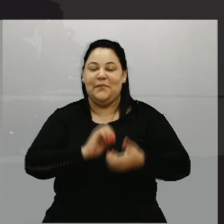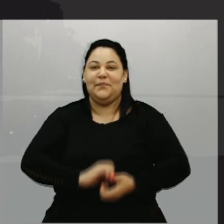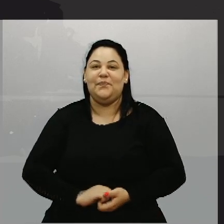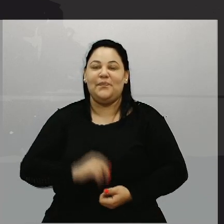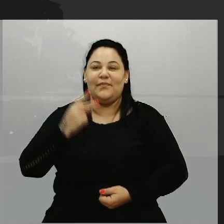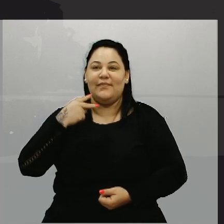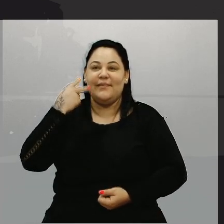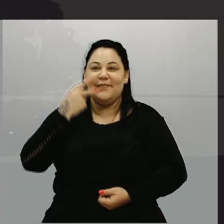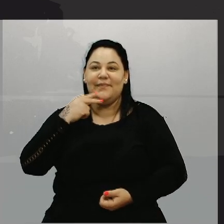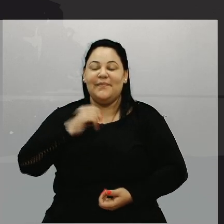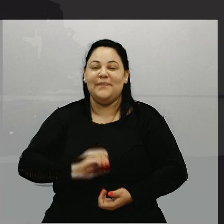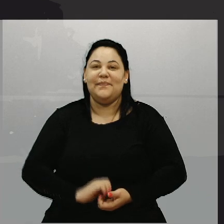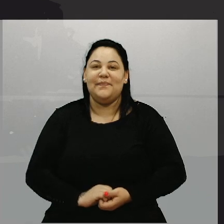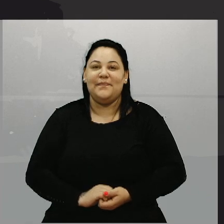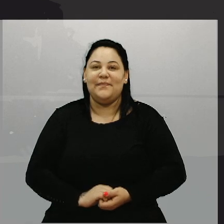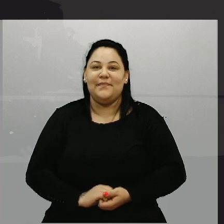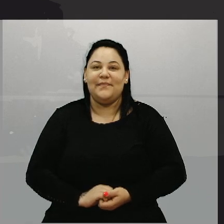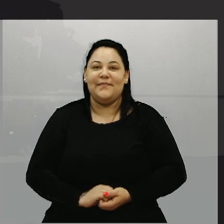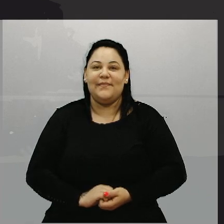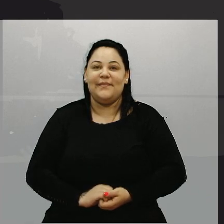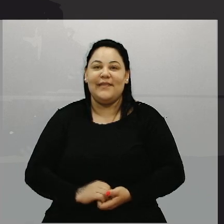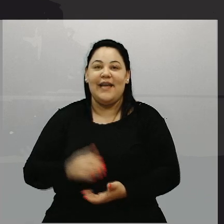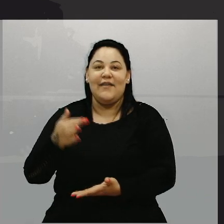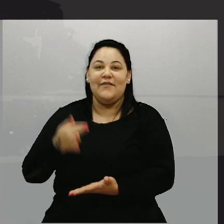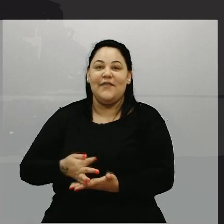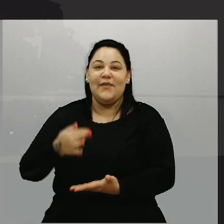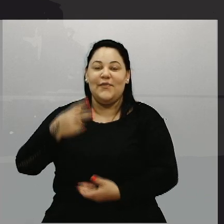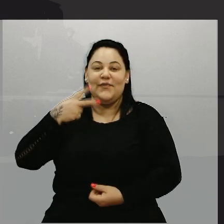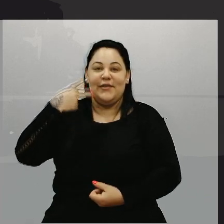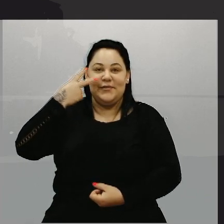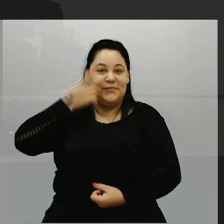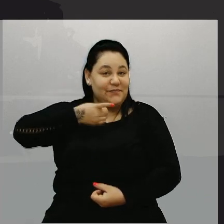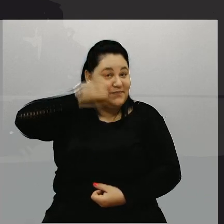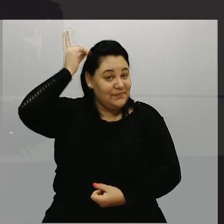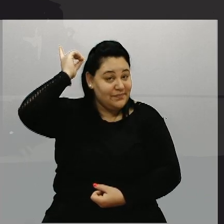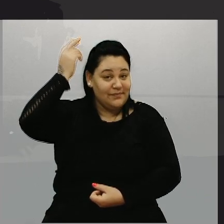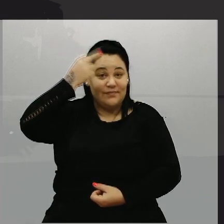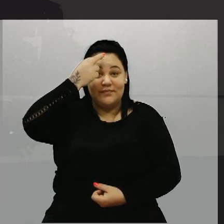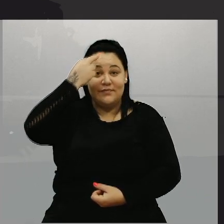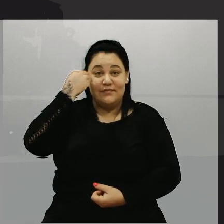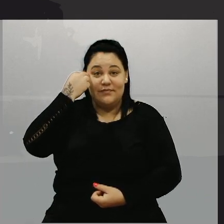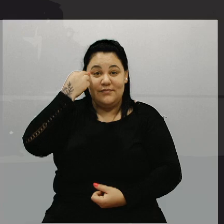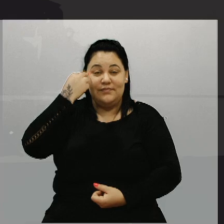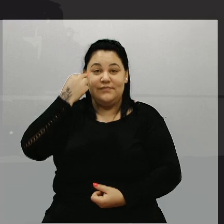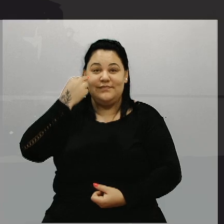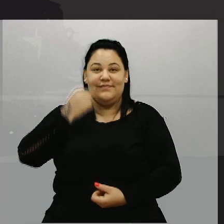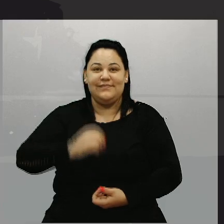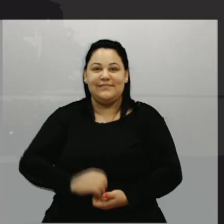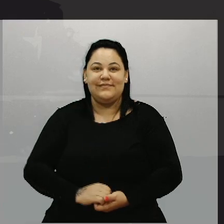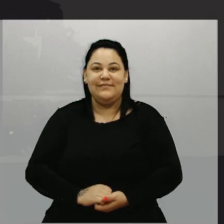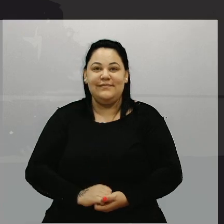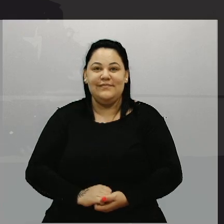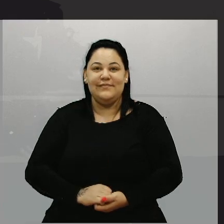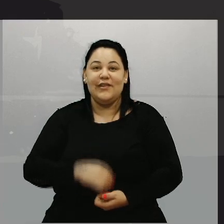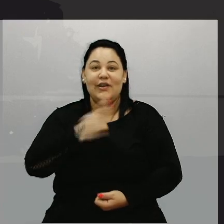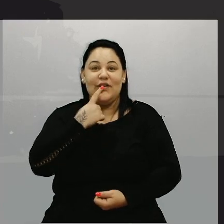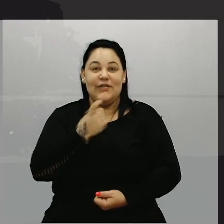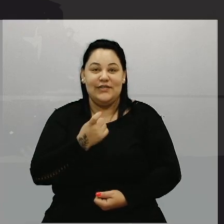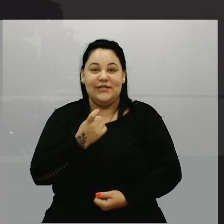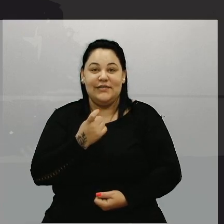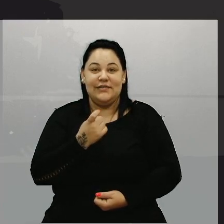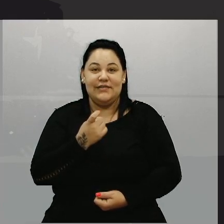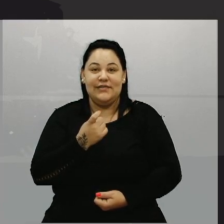vereadores, com ausência dos vereadores Lucas Dil, Rafael Bueno, Rose Frigeri e